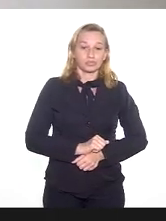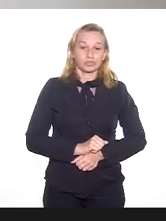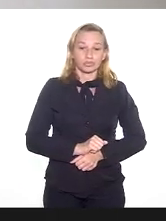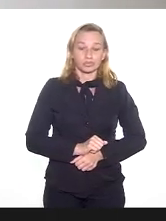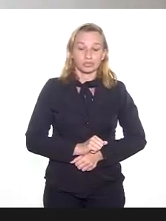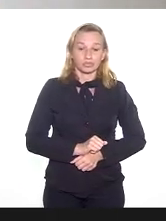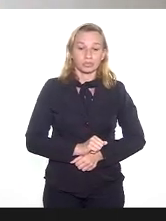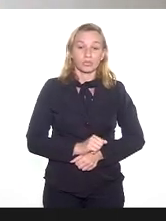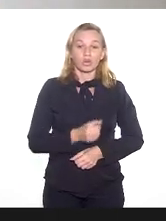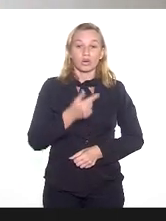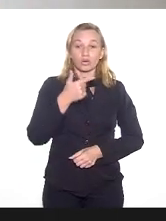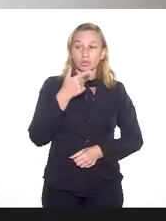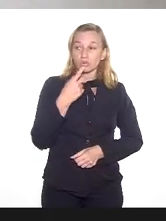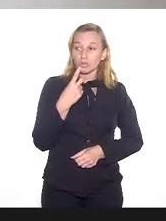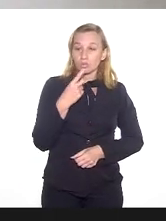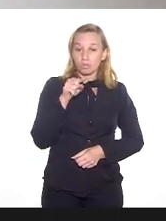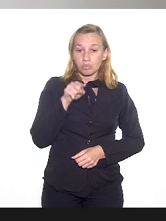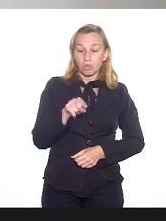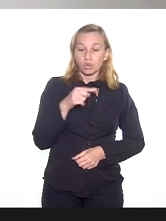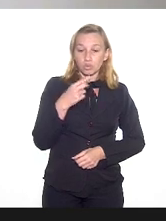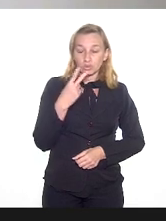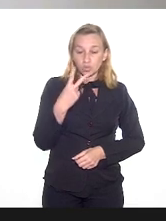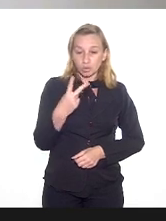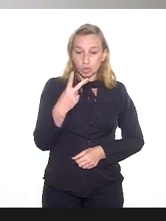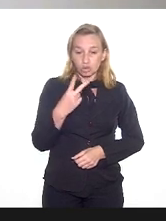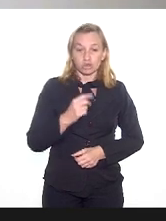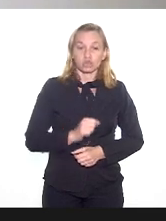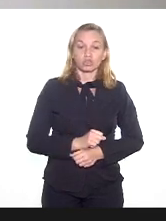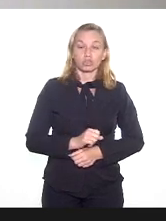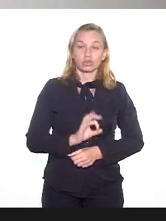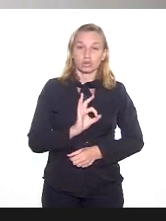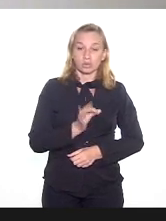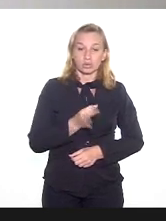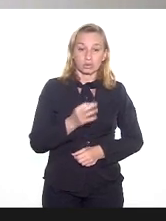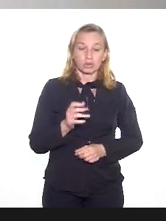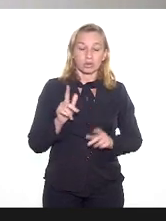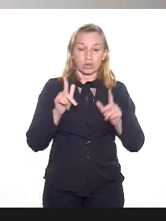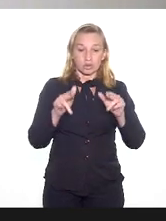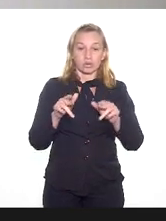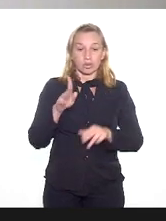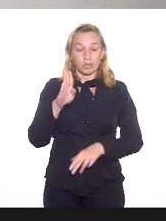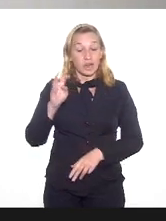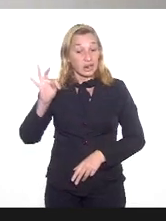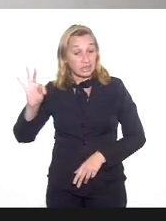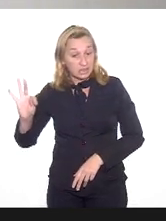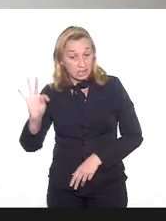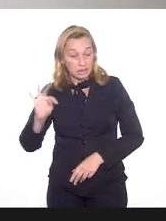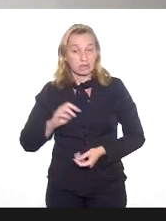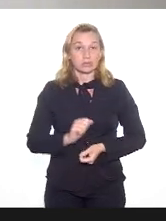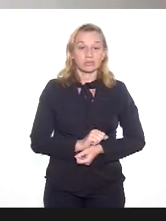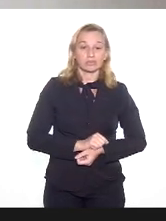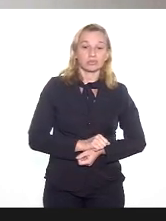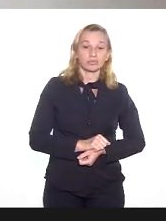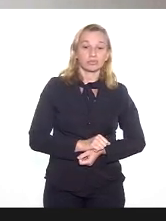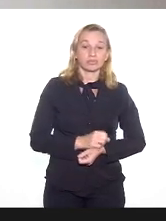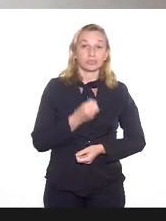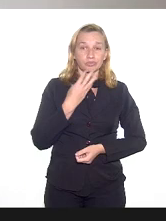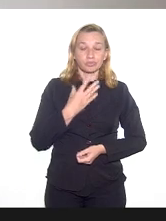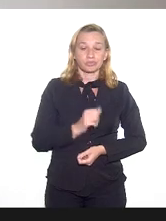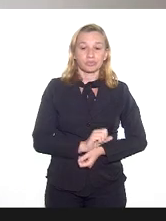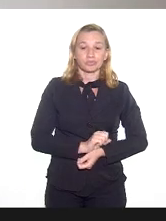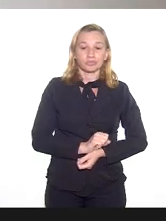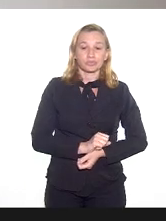do ponto 2, que trata igualmente, né, o Banco BNP Paribas, bom, e